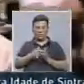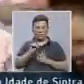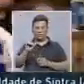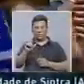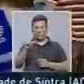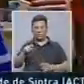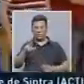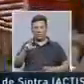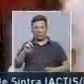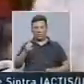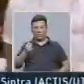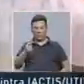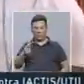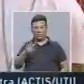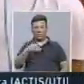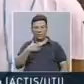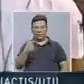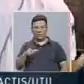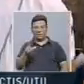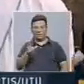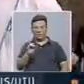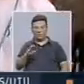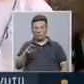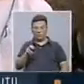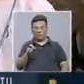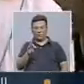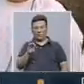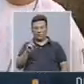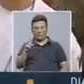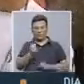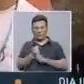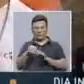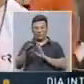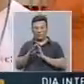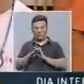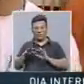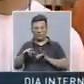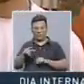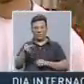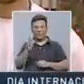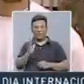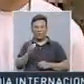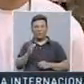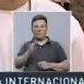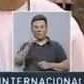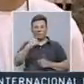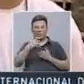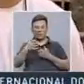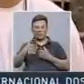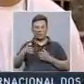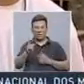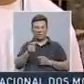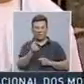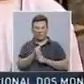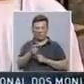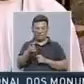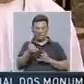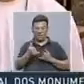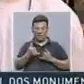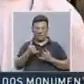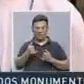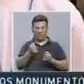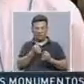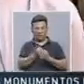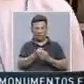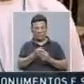seus respectivos robôs. Eu tenho aqui o João Messias, que também está a programar estes computadores. João, então o que é que tem sido mais complicado? É fazer com que eles avancem